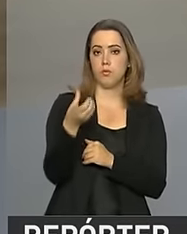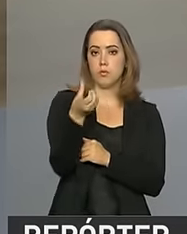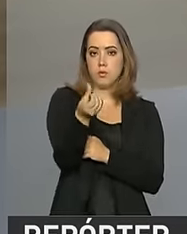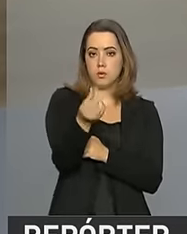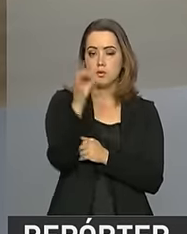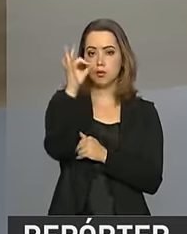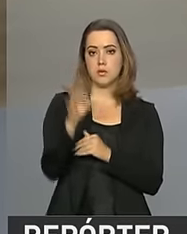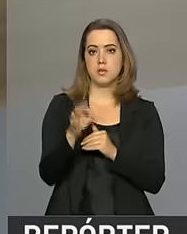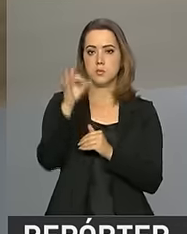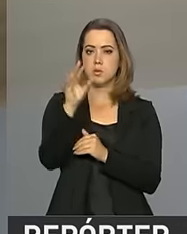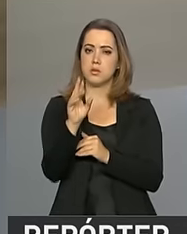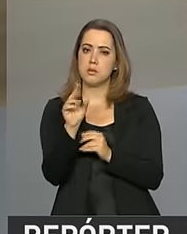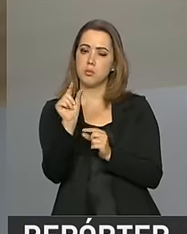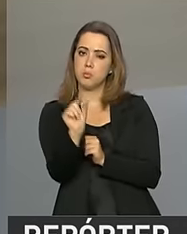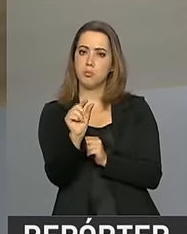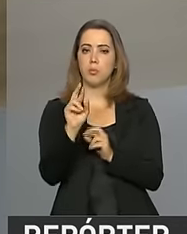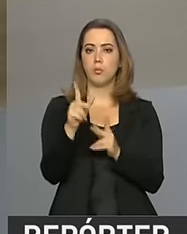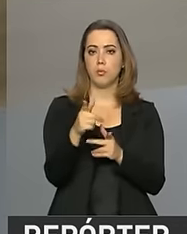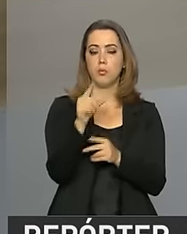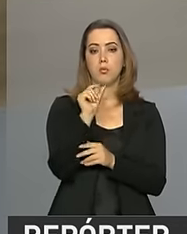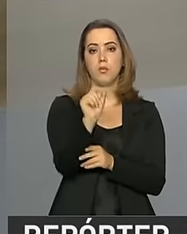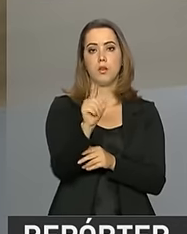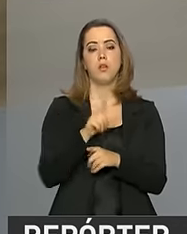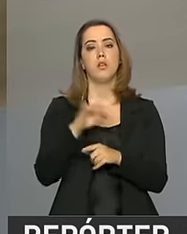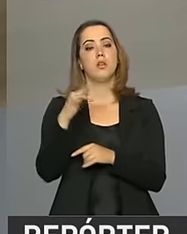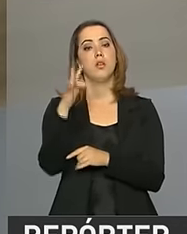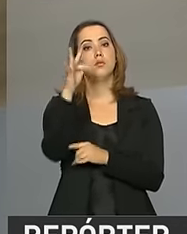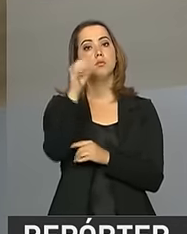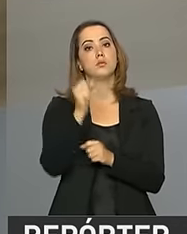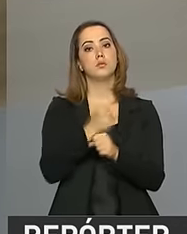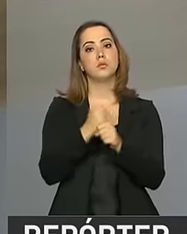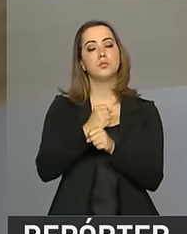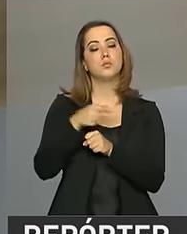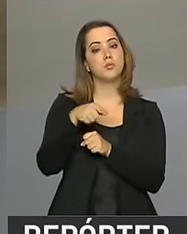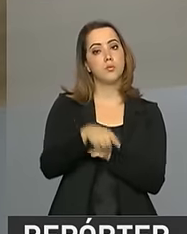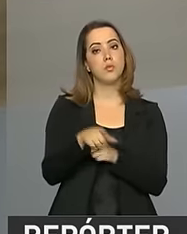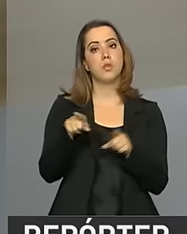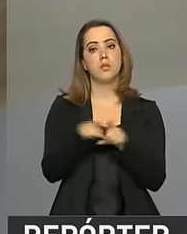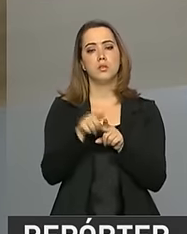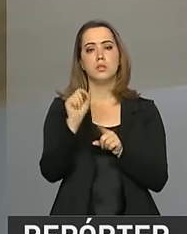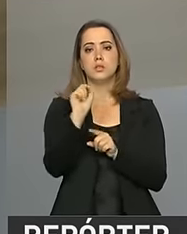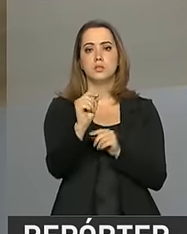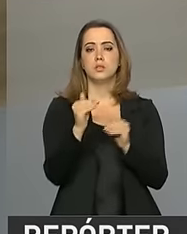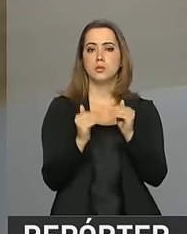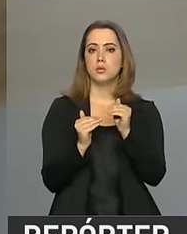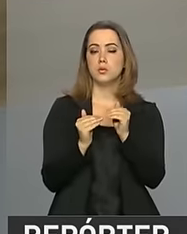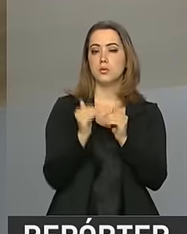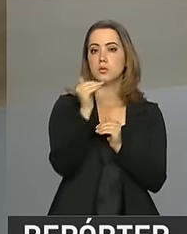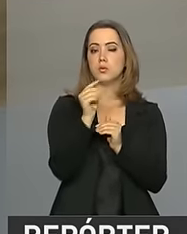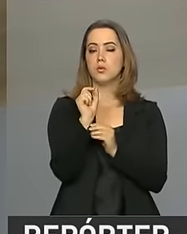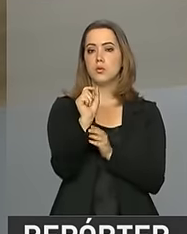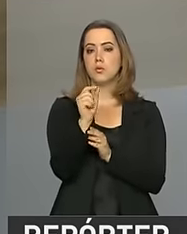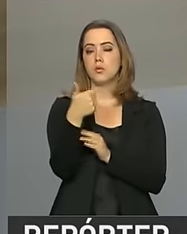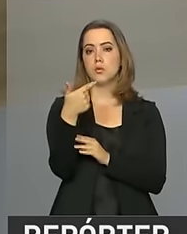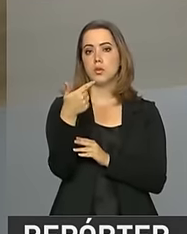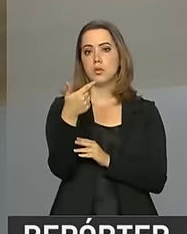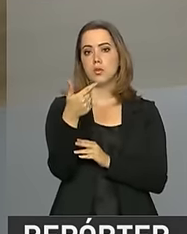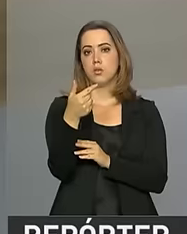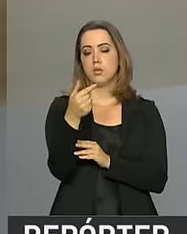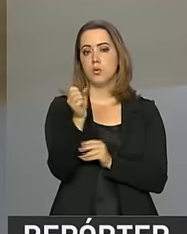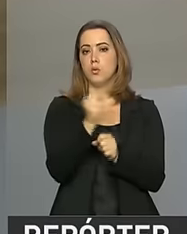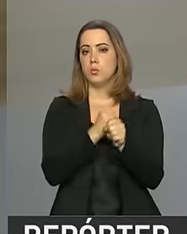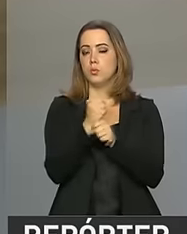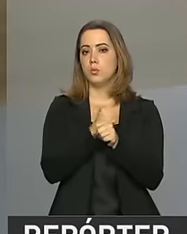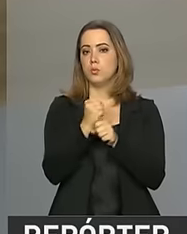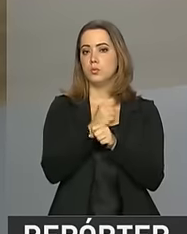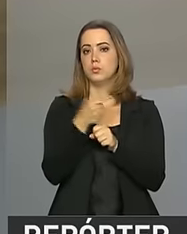1,6%. Em relação ao índice oficial de inflação para 2017, o Boletim Focus estima que o índice vai fechar o ano que